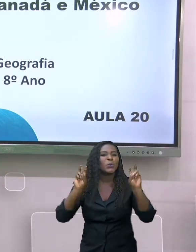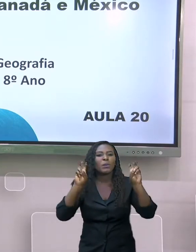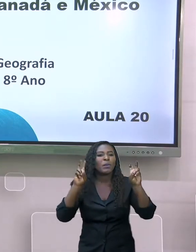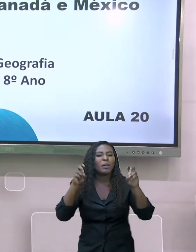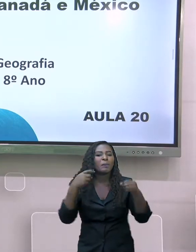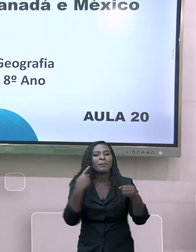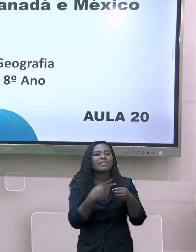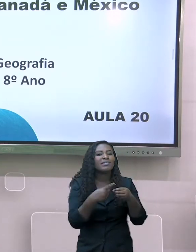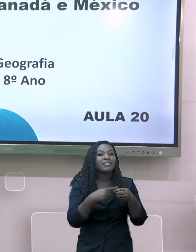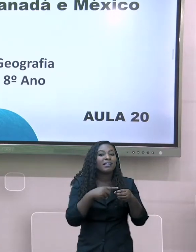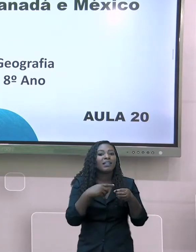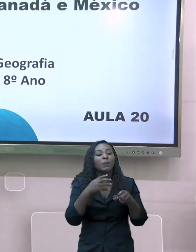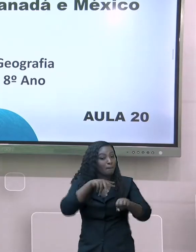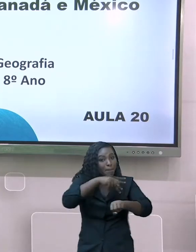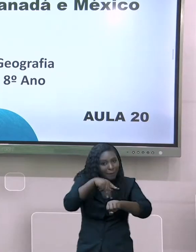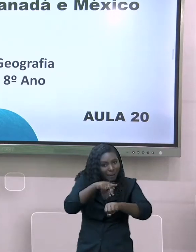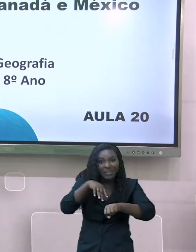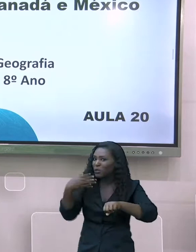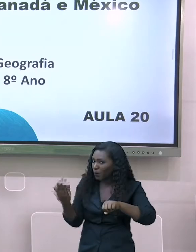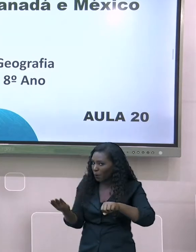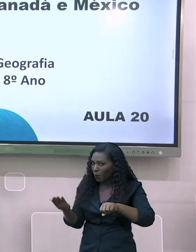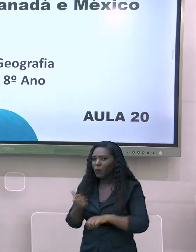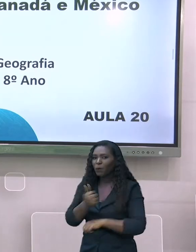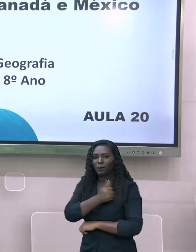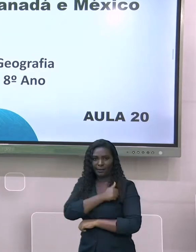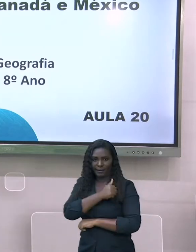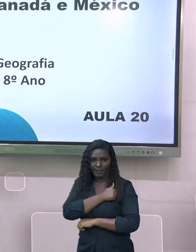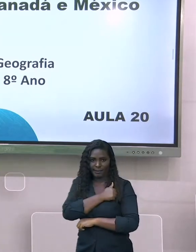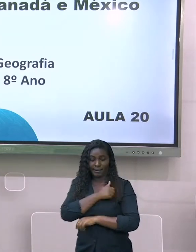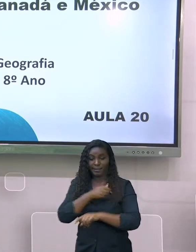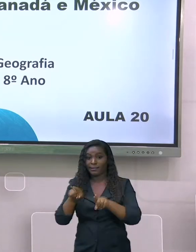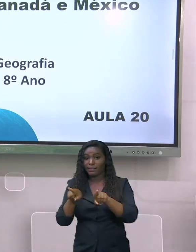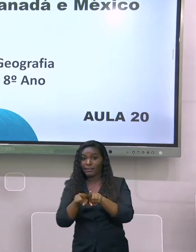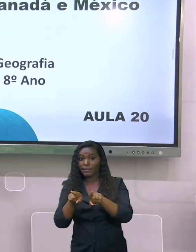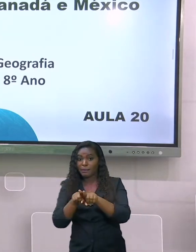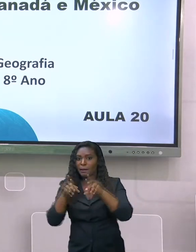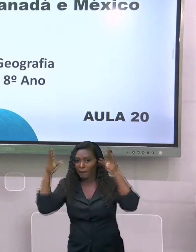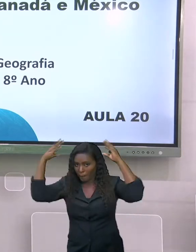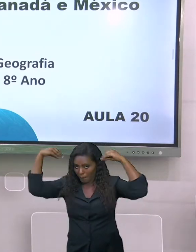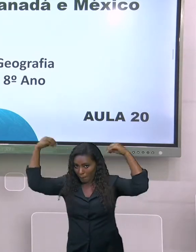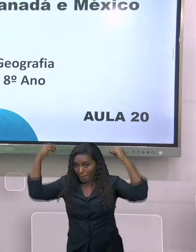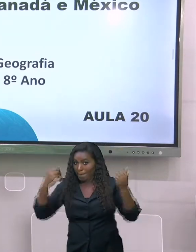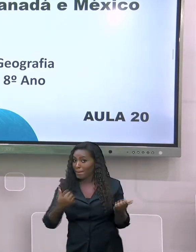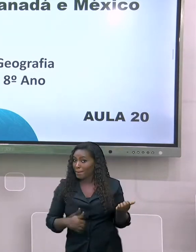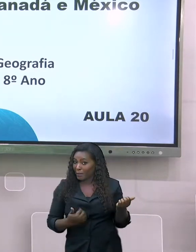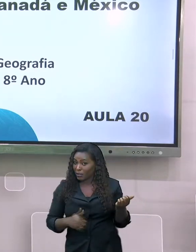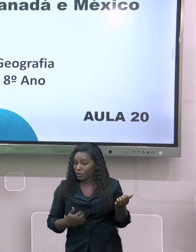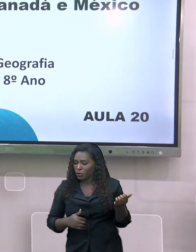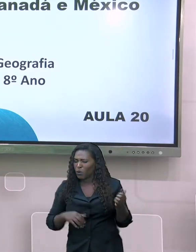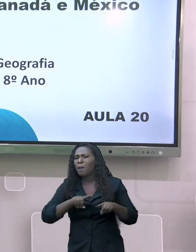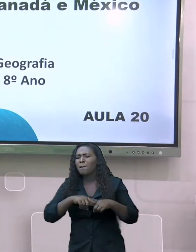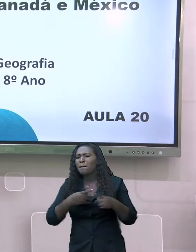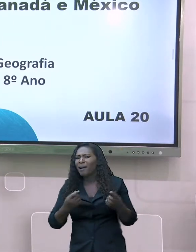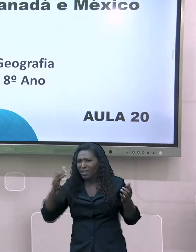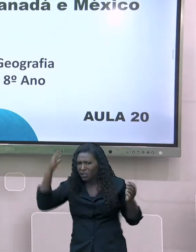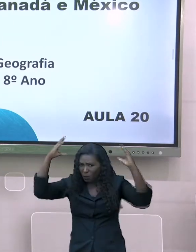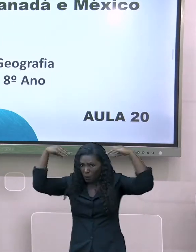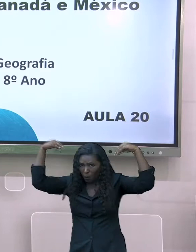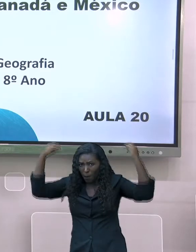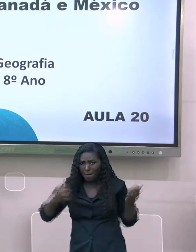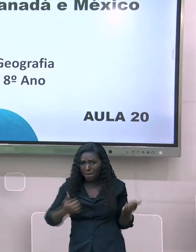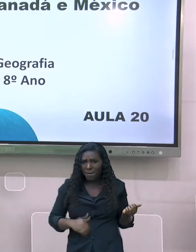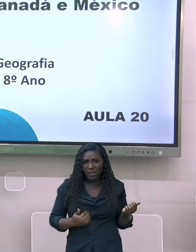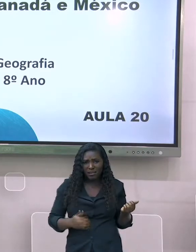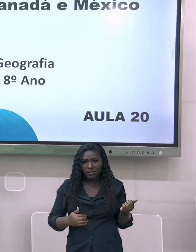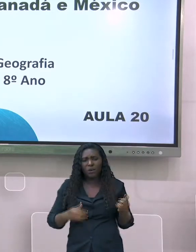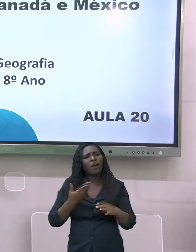Canadá e nós vamos também falar sobre o México, mas nas próximas aulas. Então nós vamos